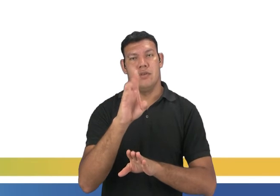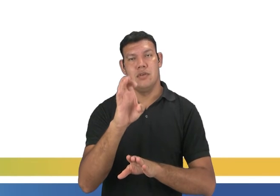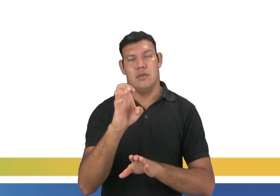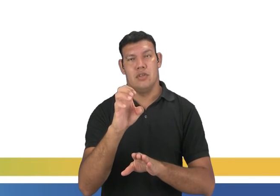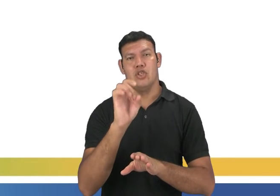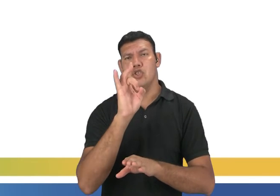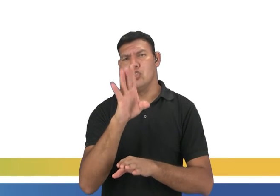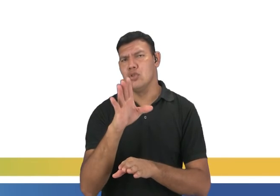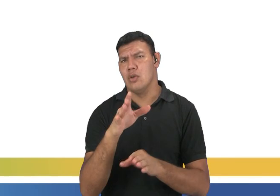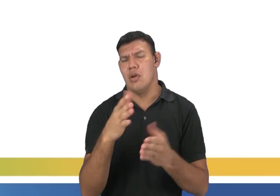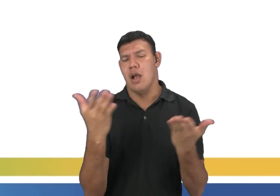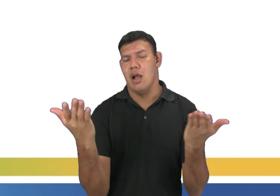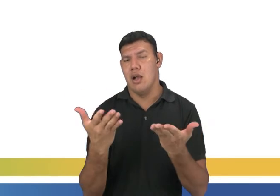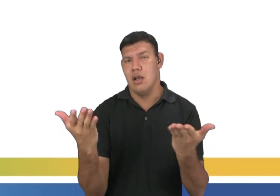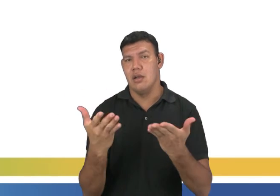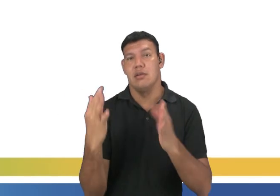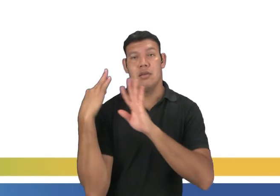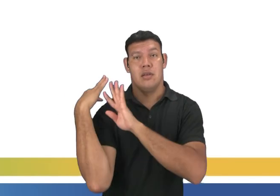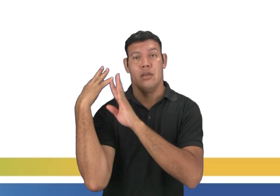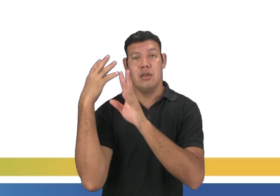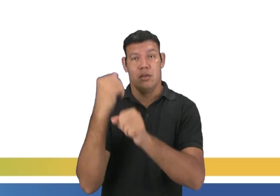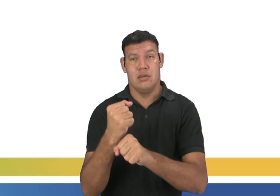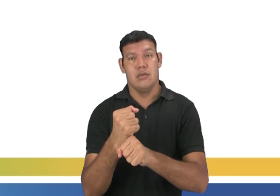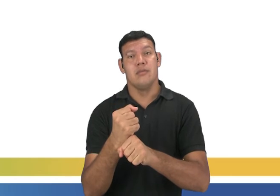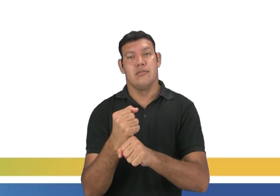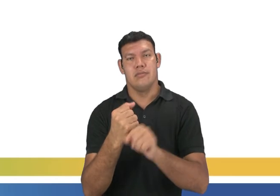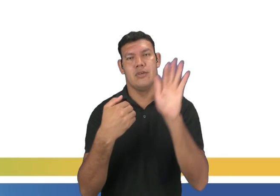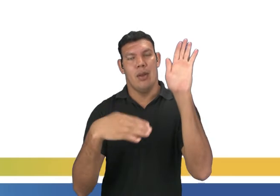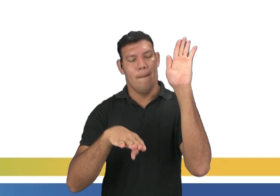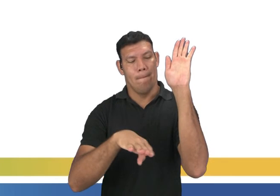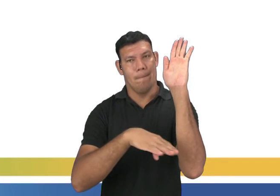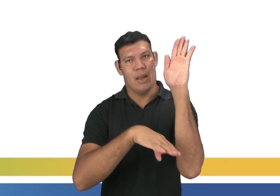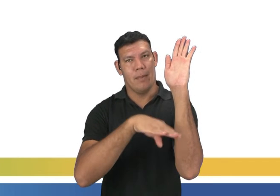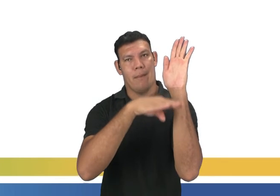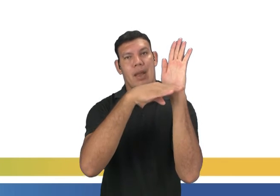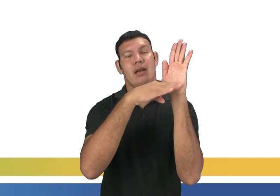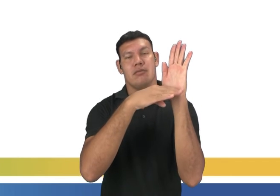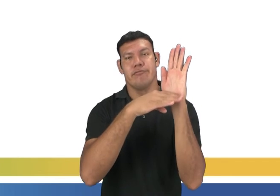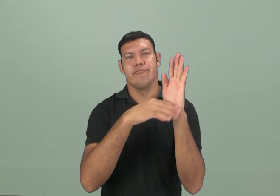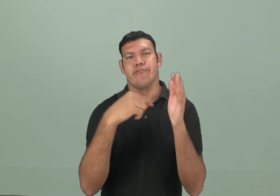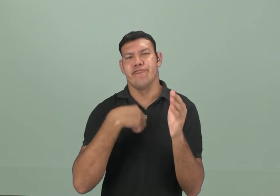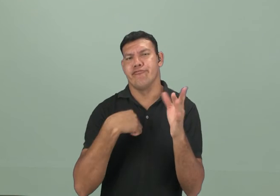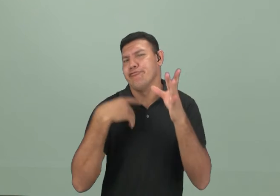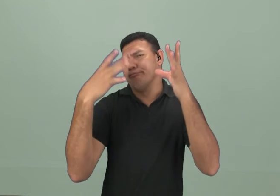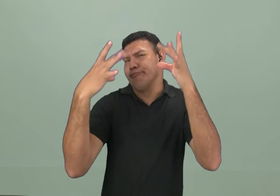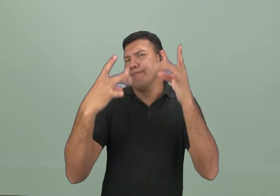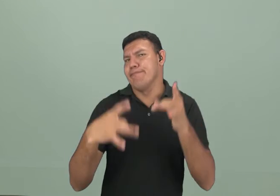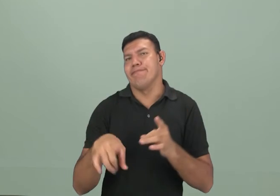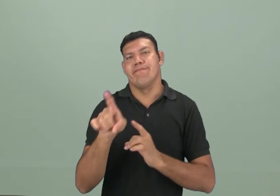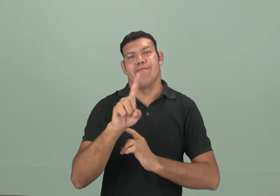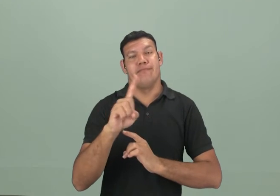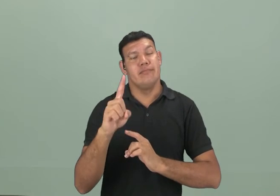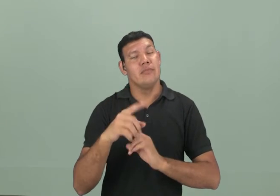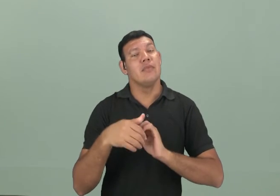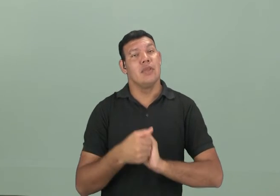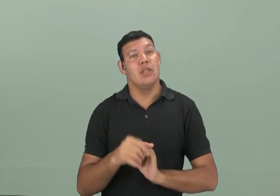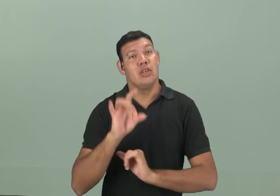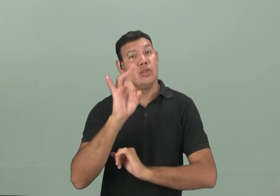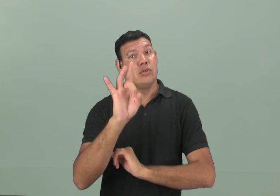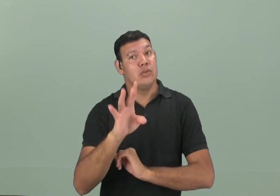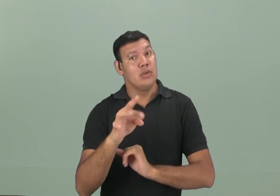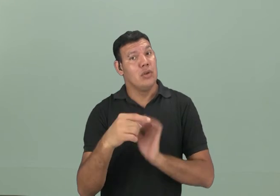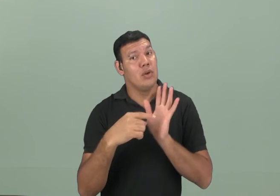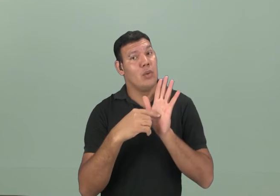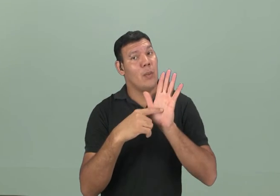uma aula de revisão, de nivelamento, então eu não vou aqui detalhar cada fenômeno. Nós vamos aqui